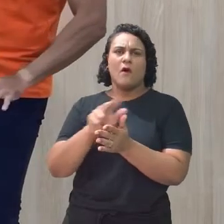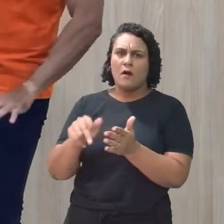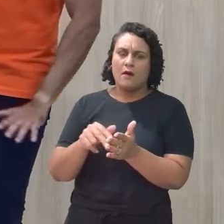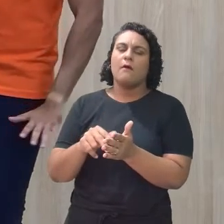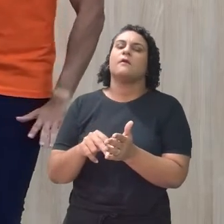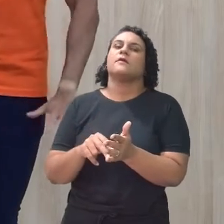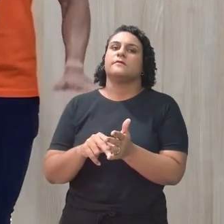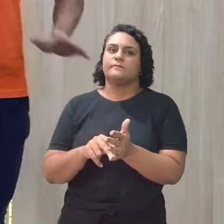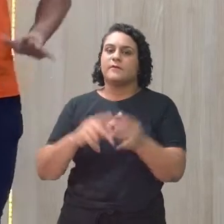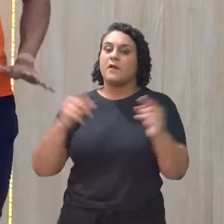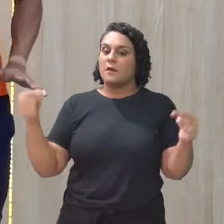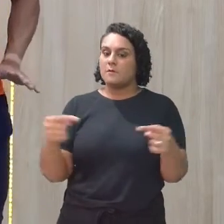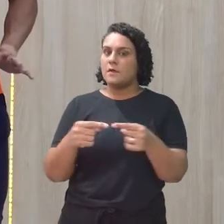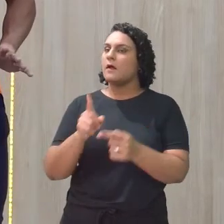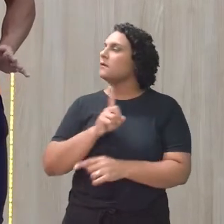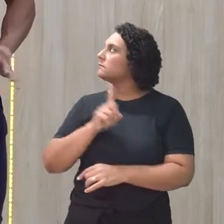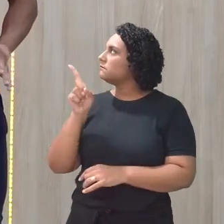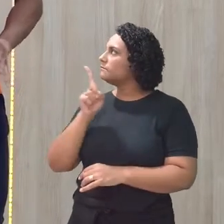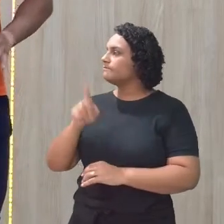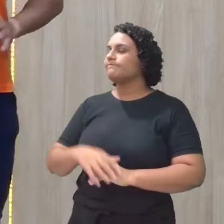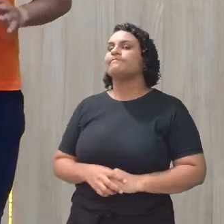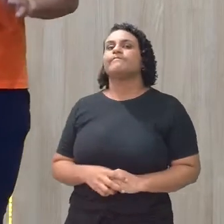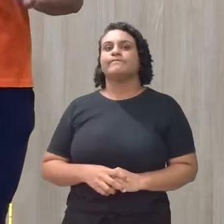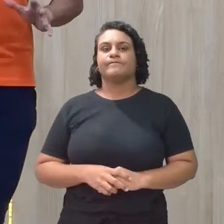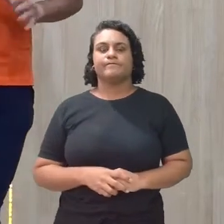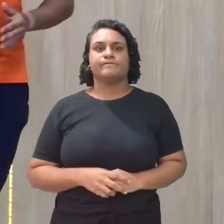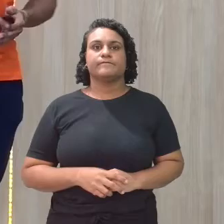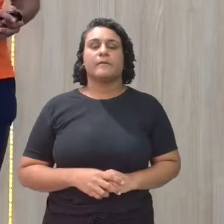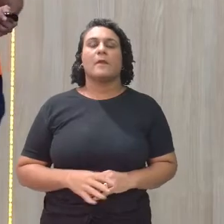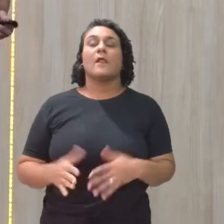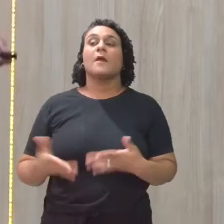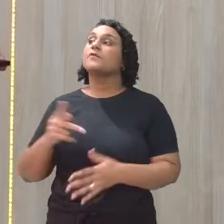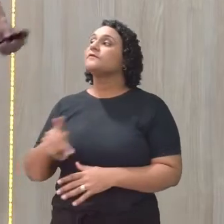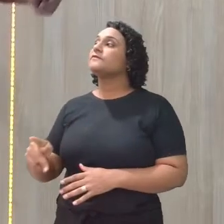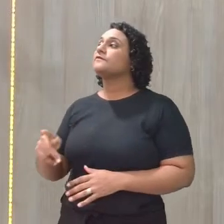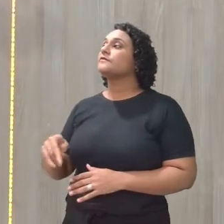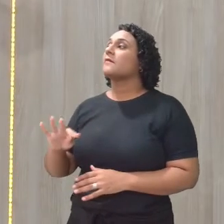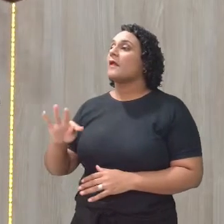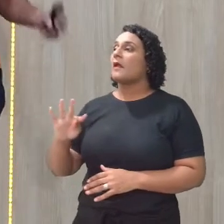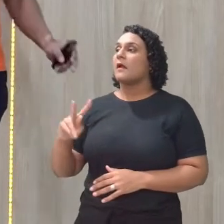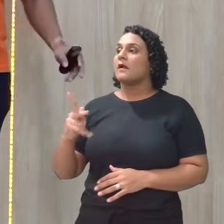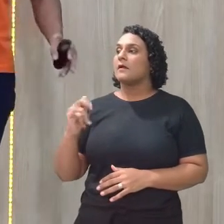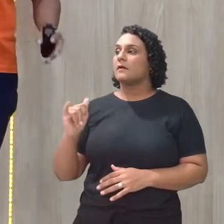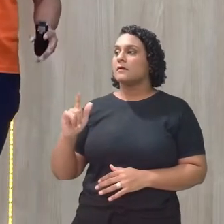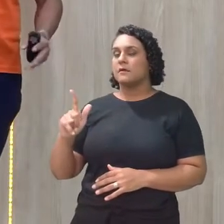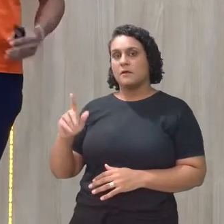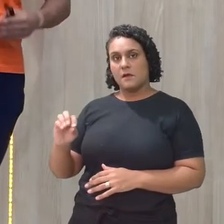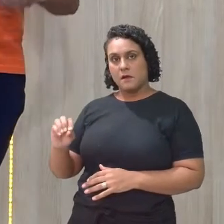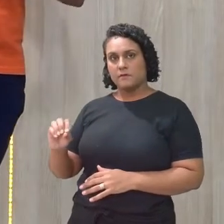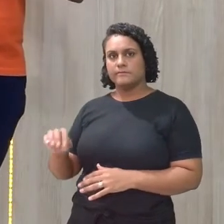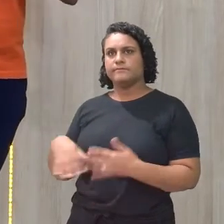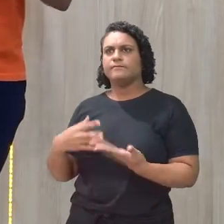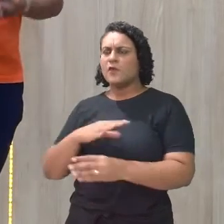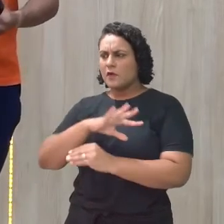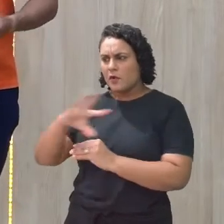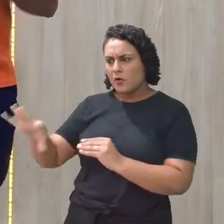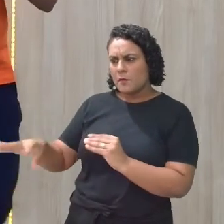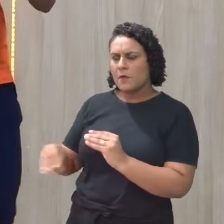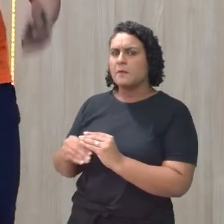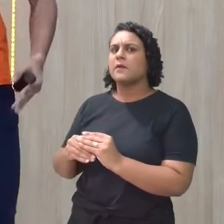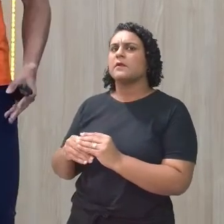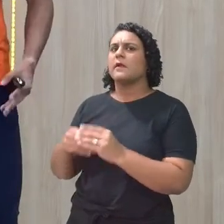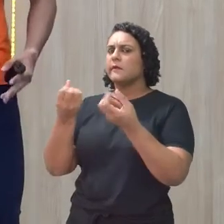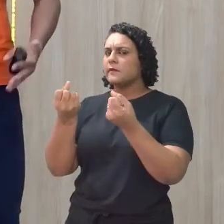esse probleminha aí da barrinha, certo? Professor Tiago, alguma colocação a se fazer nessa questão